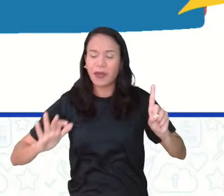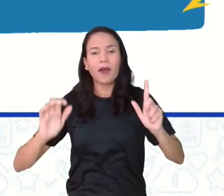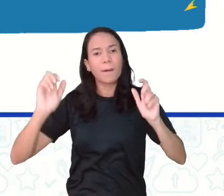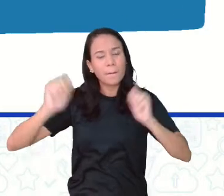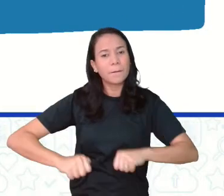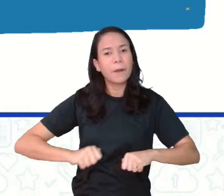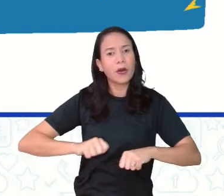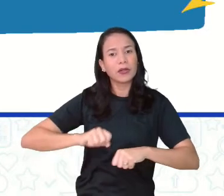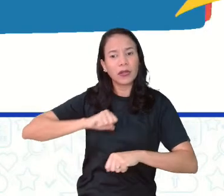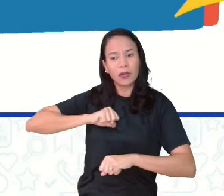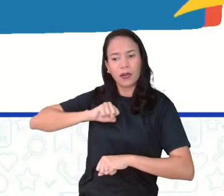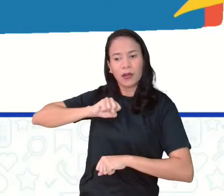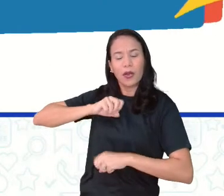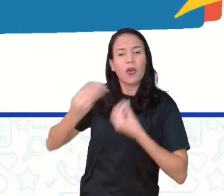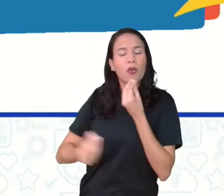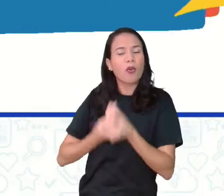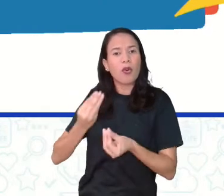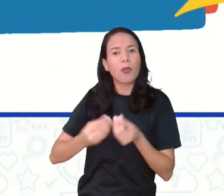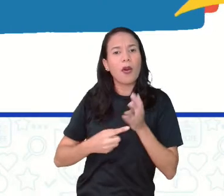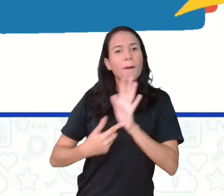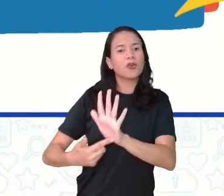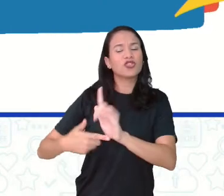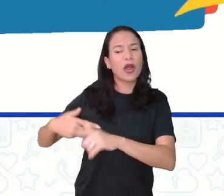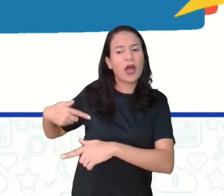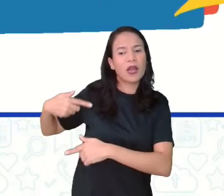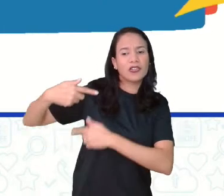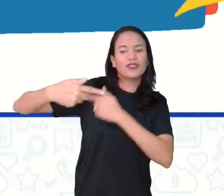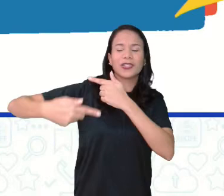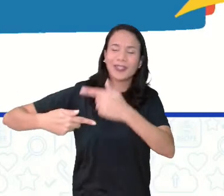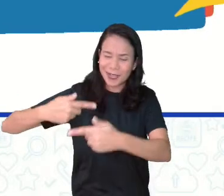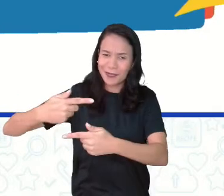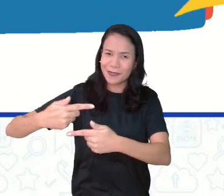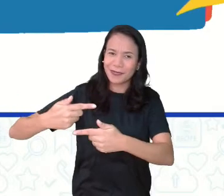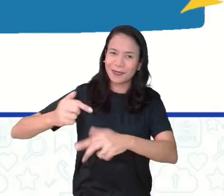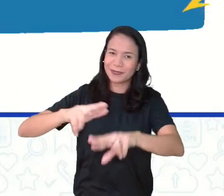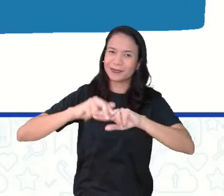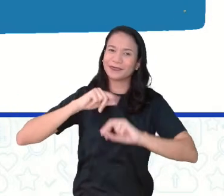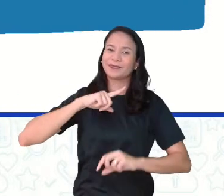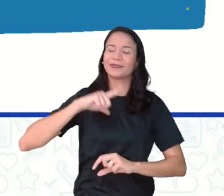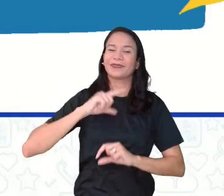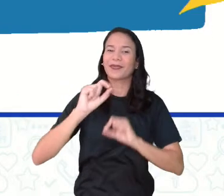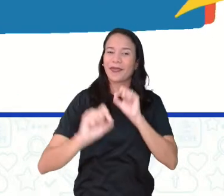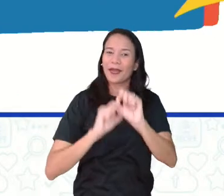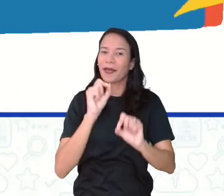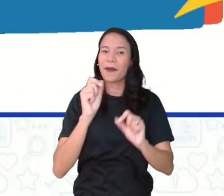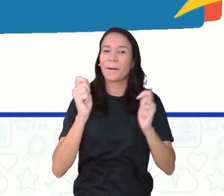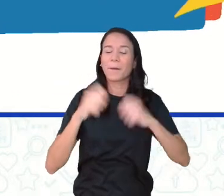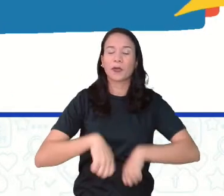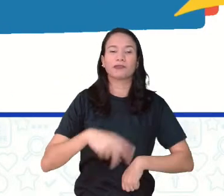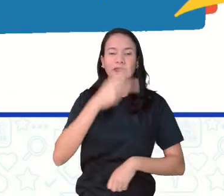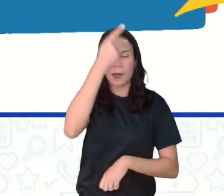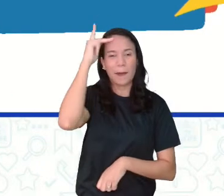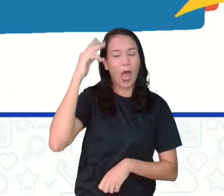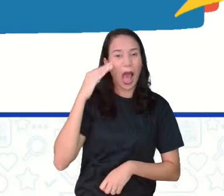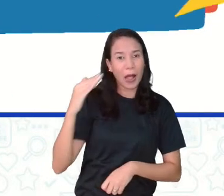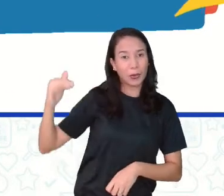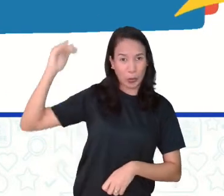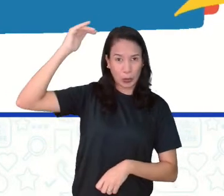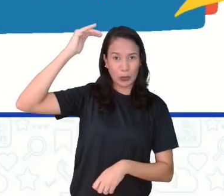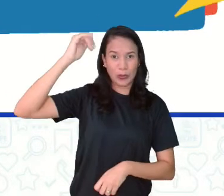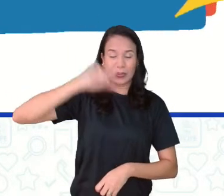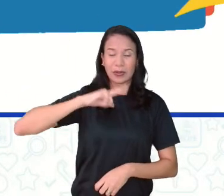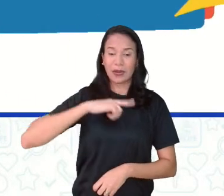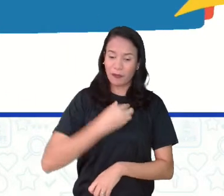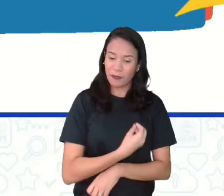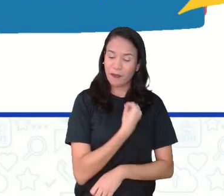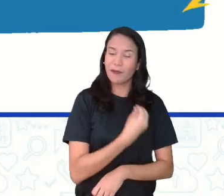ser transmitida a seus descendentes. Ele diz que essa característica, o adulto, ele pode adquirir